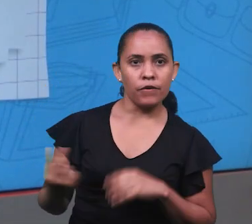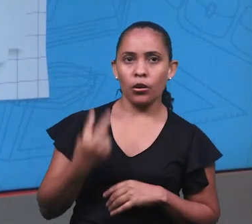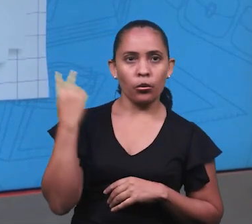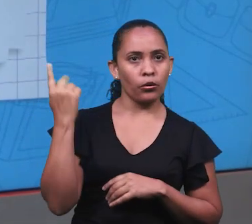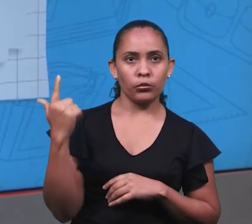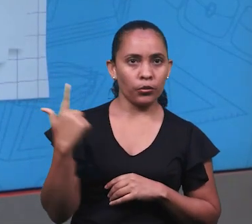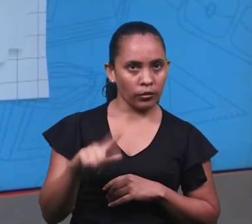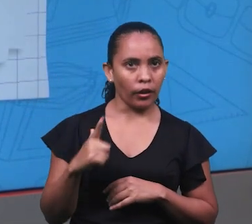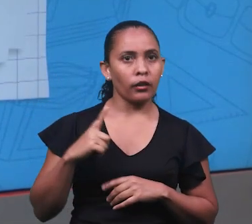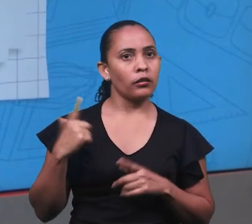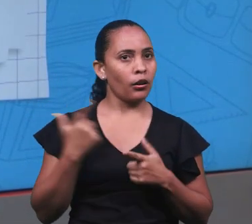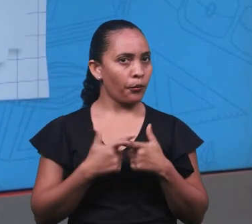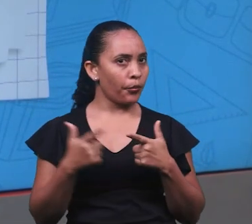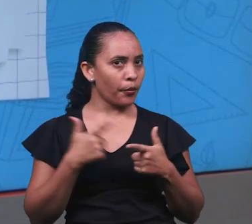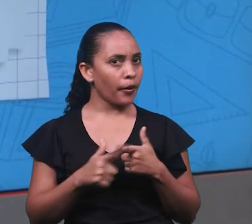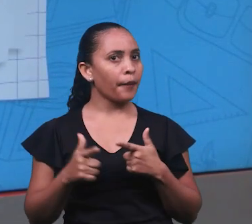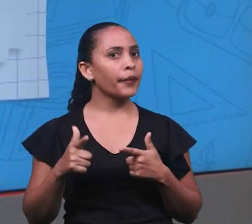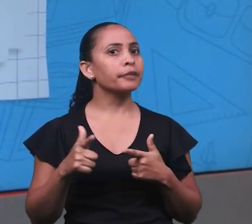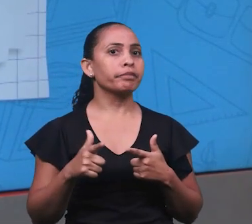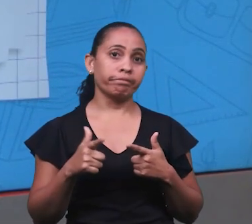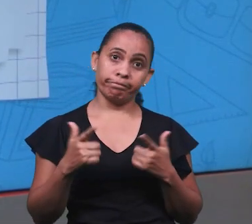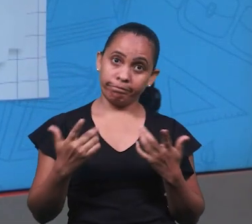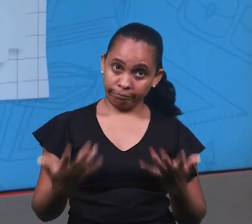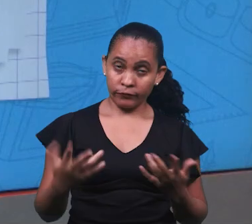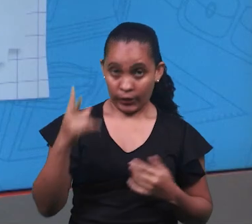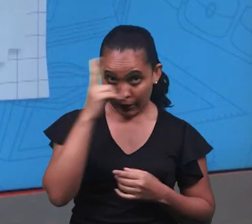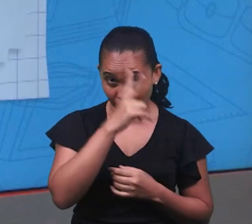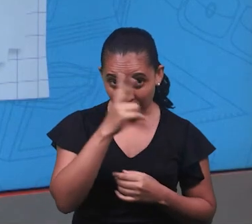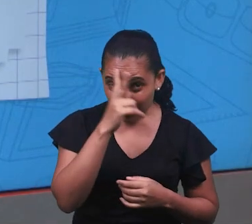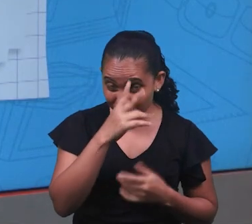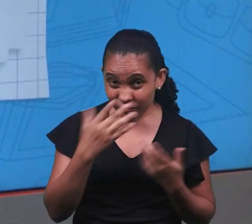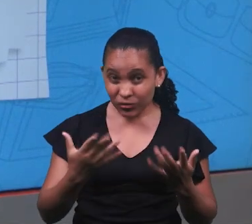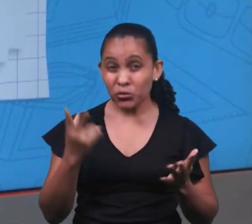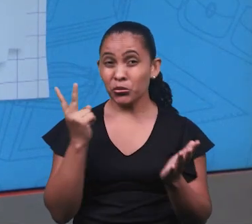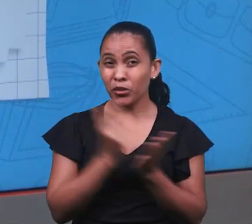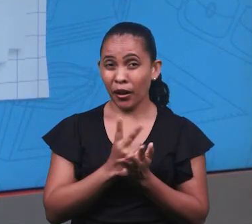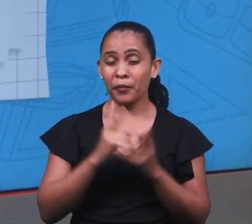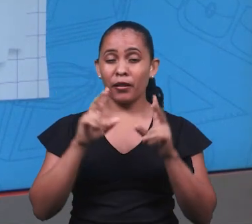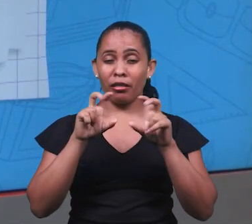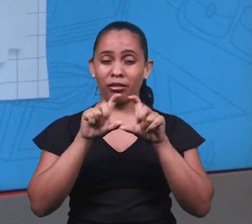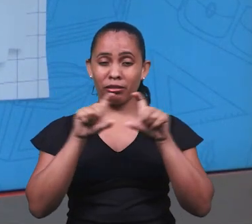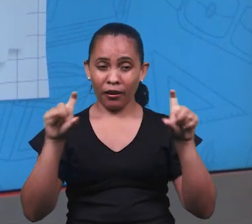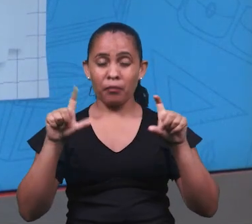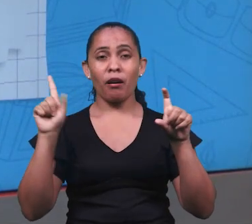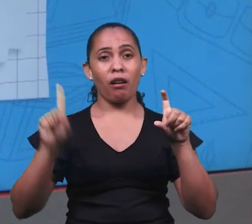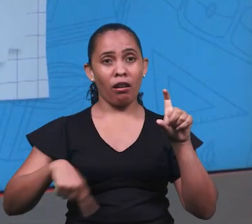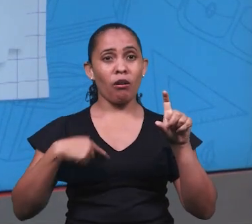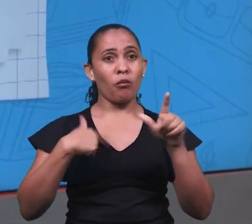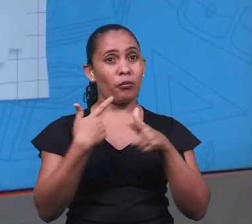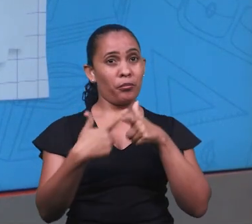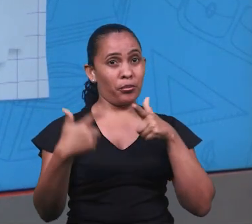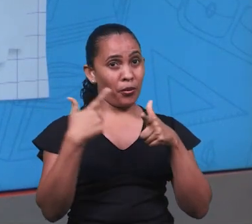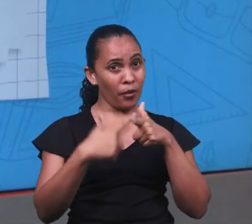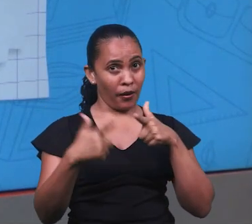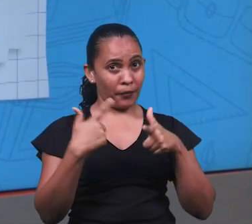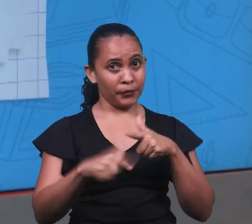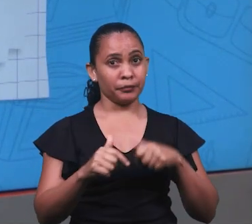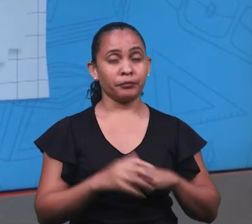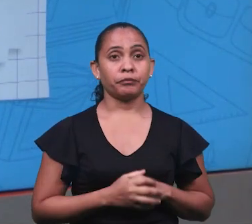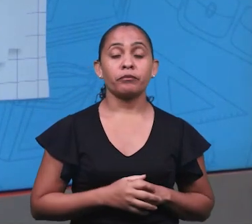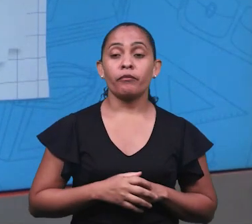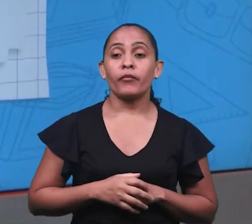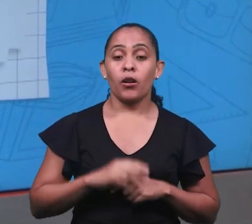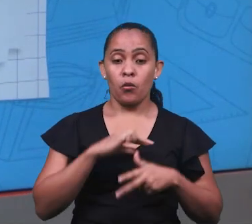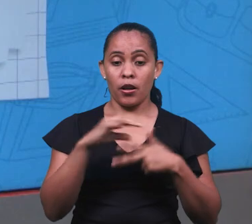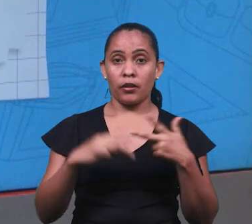então eu tenho uma problemática aqui. Lembra que no Enem, todo tema é um problema, certo? Então o Enem vira para você e